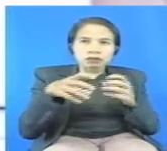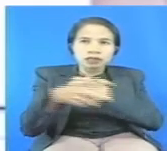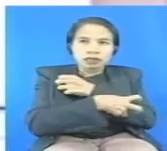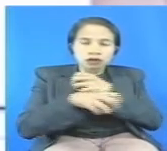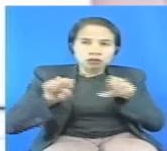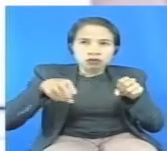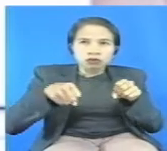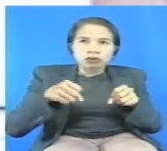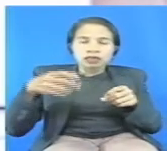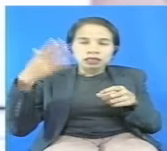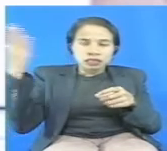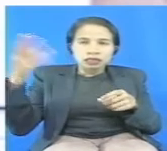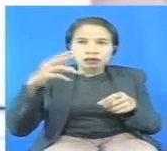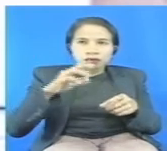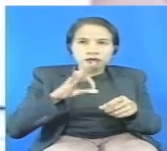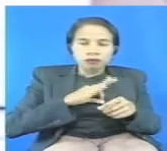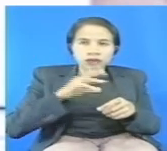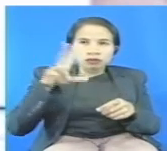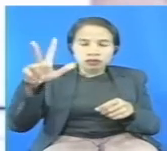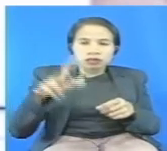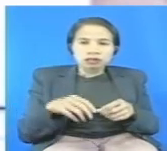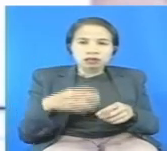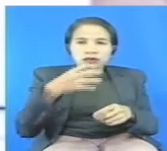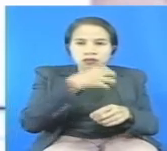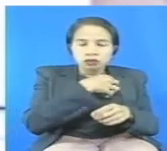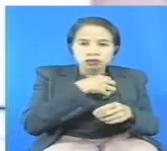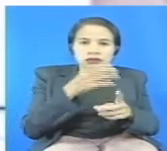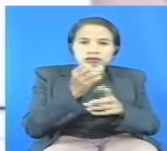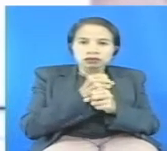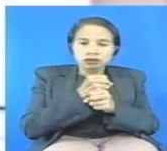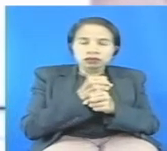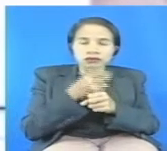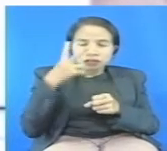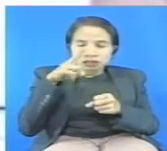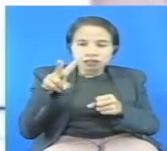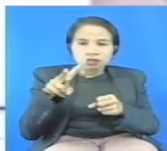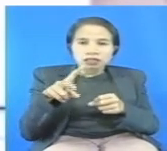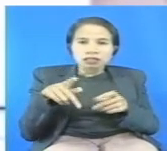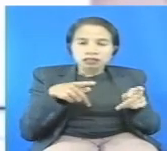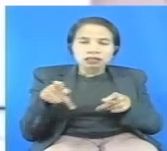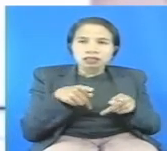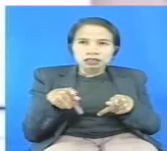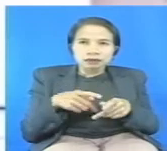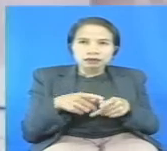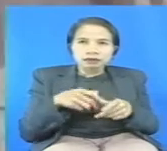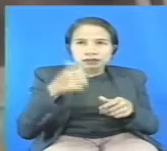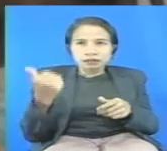Fomento 3. Polícia interroga suspeito na Indrua, nejo de descobre tan sirani ready.